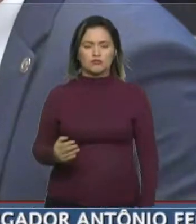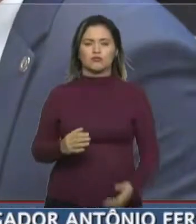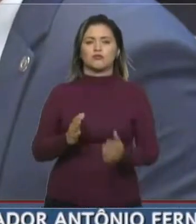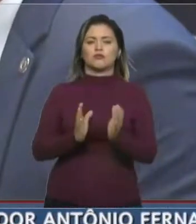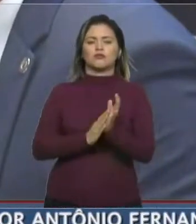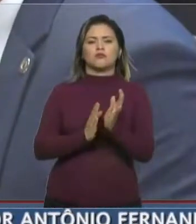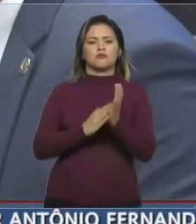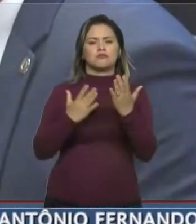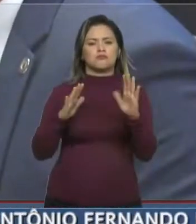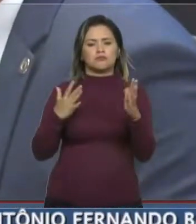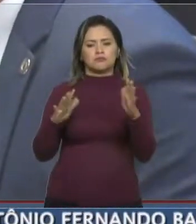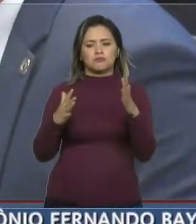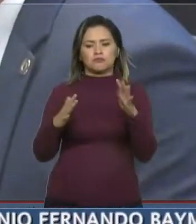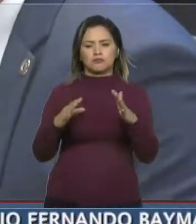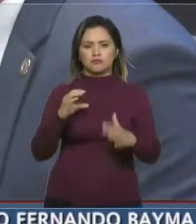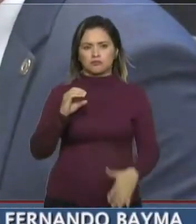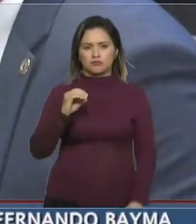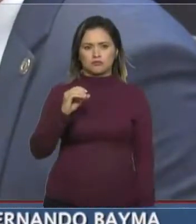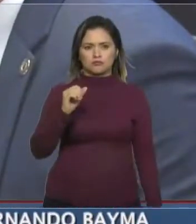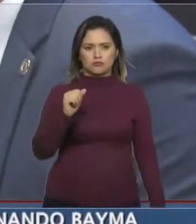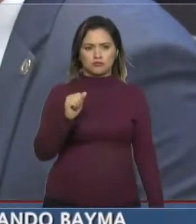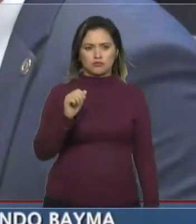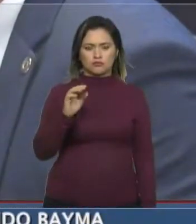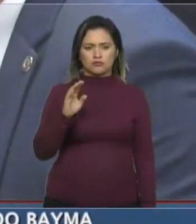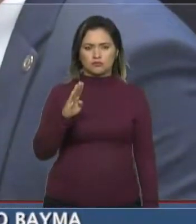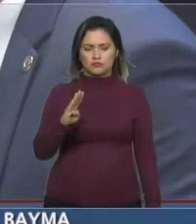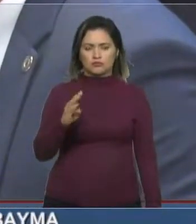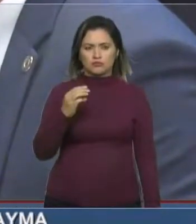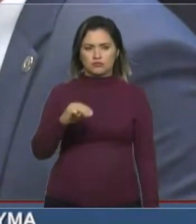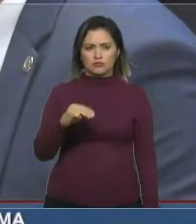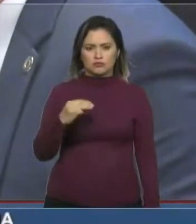aplauso da Ordem dos Advogados do Brasil, Seção